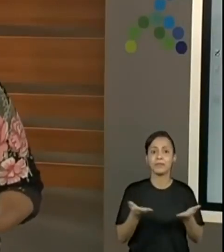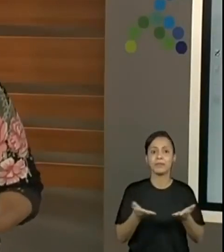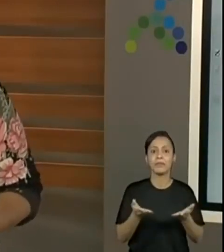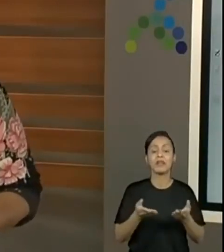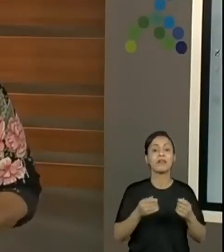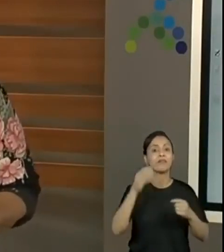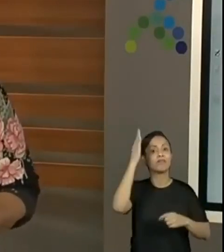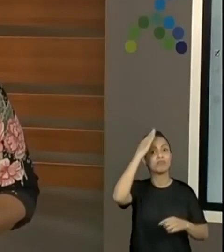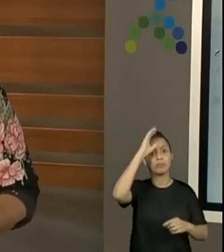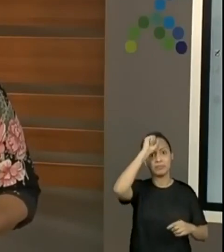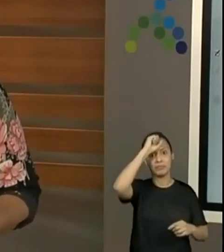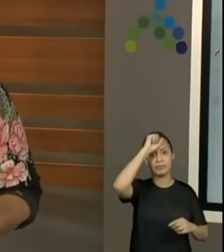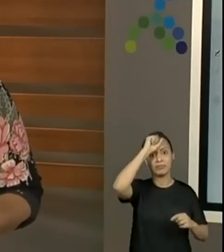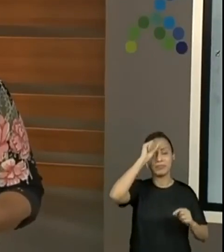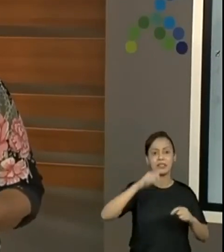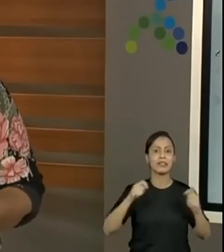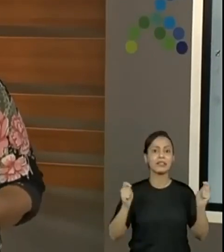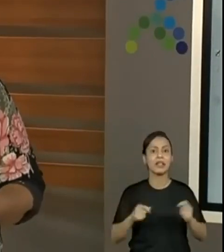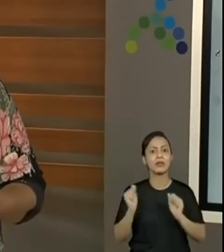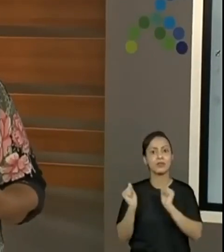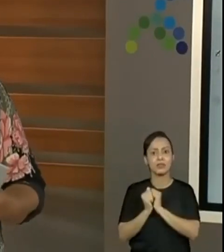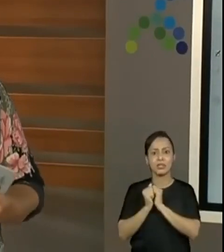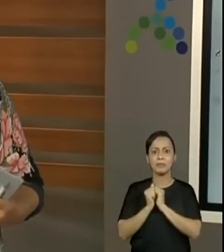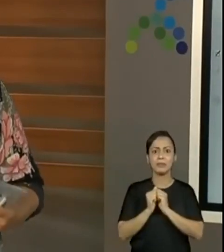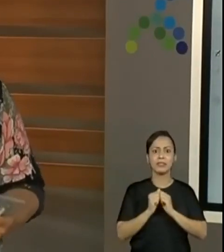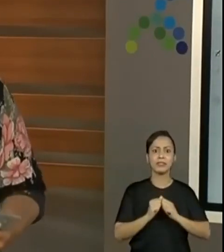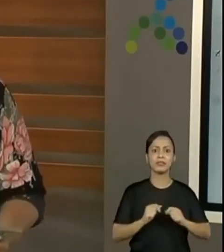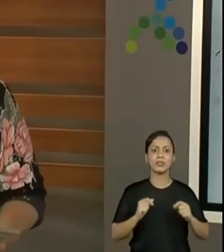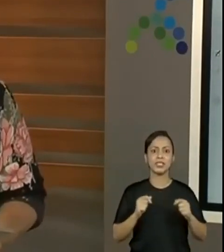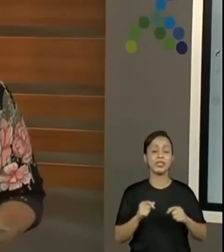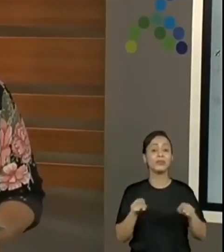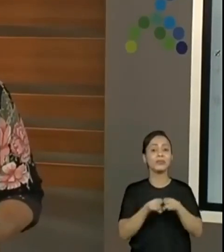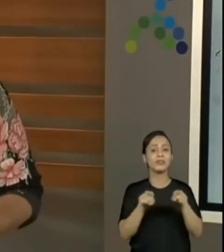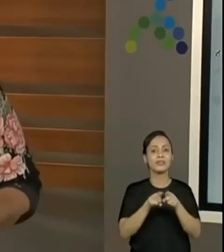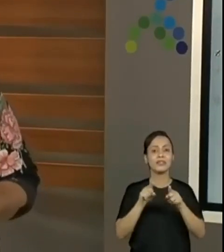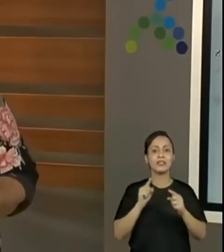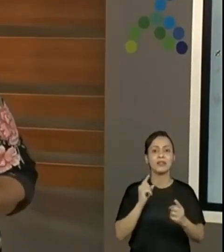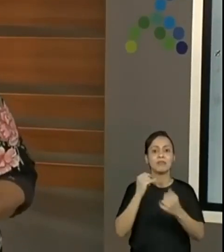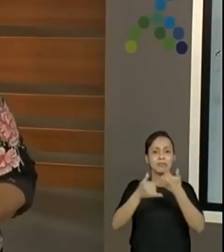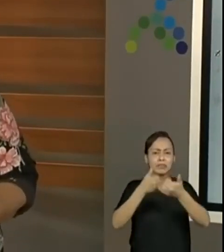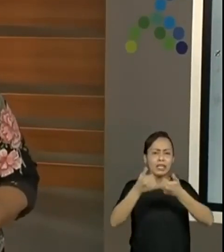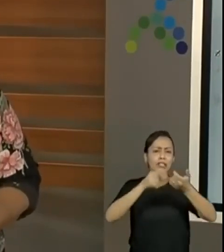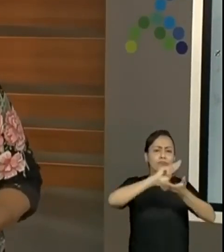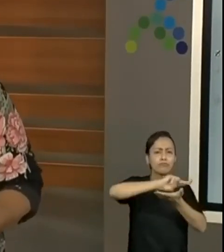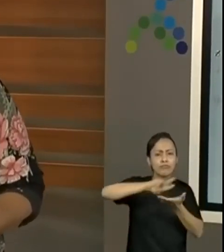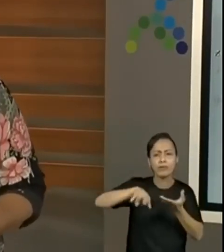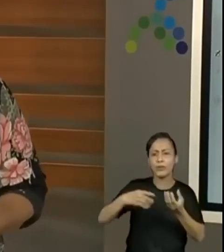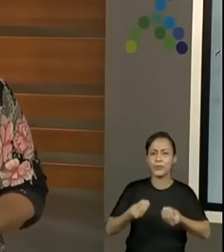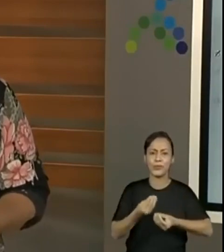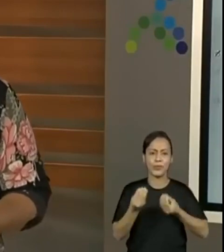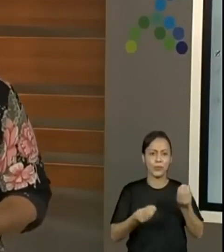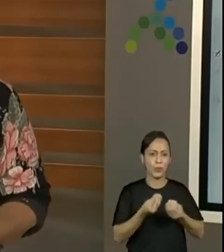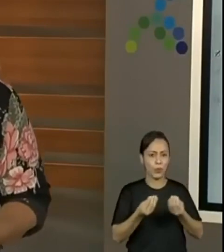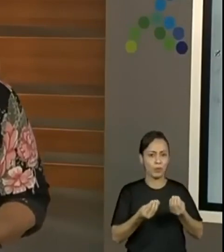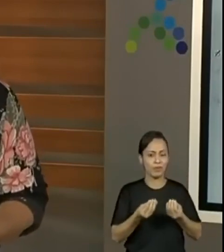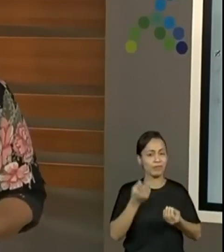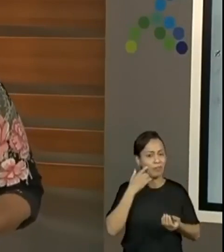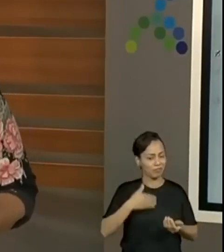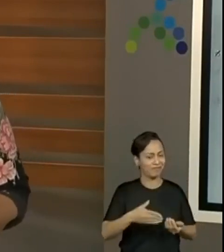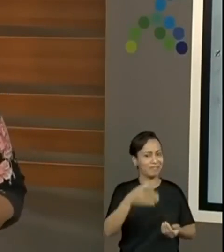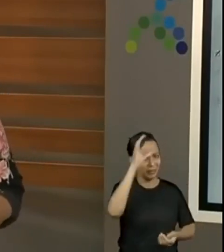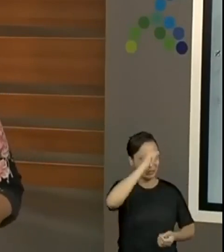em colaboração com a professora, vamos localizar informação explícita e localizar informação